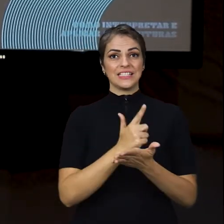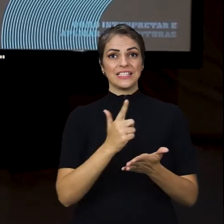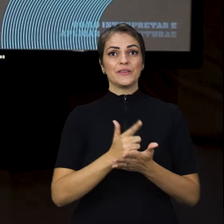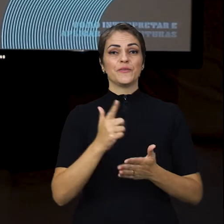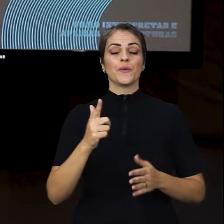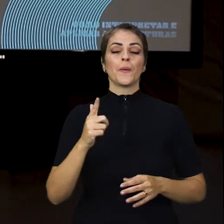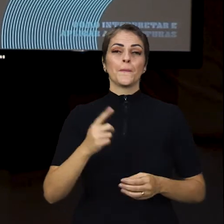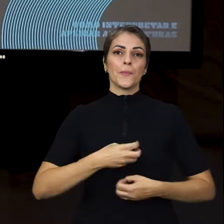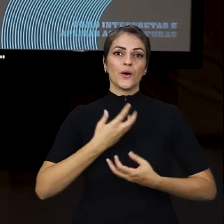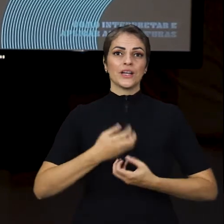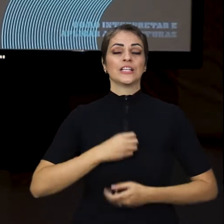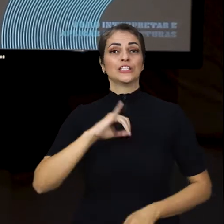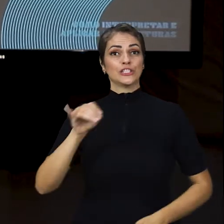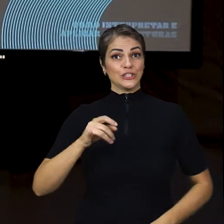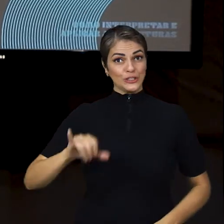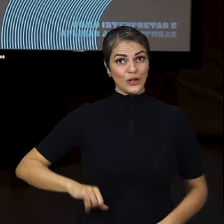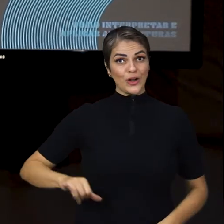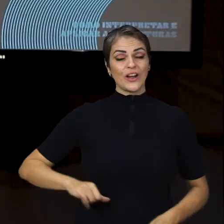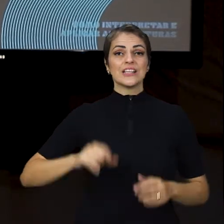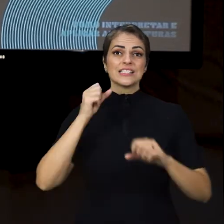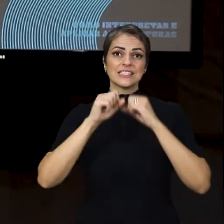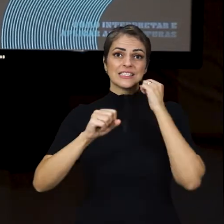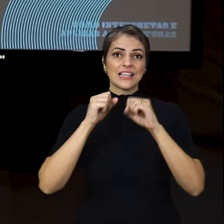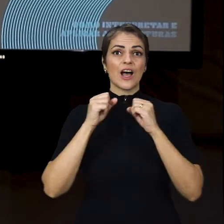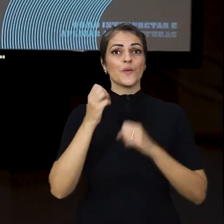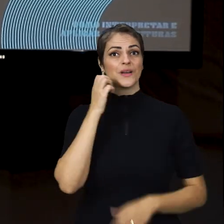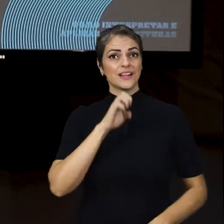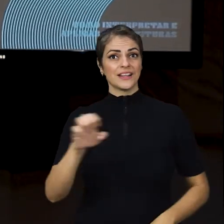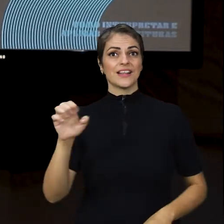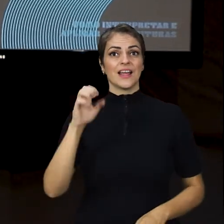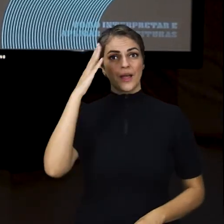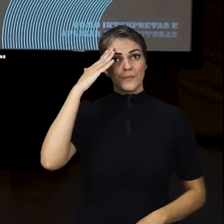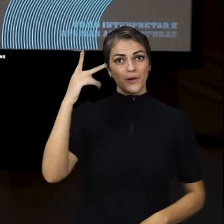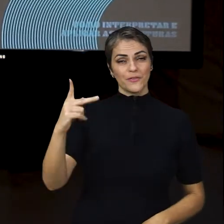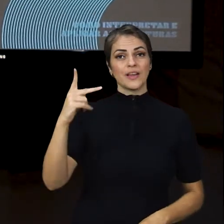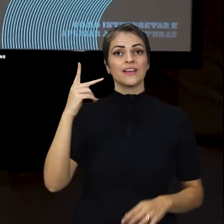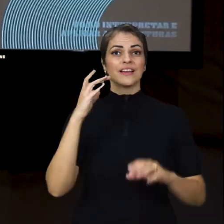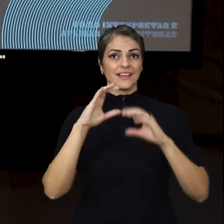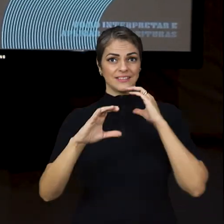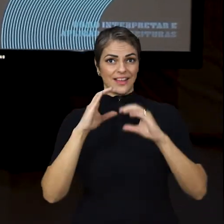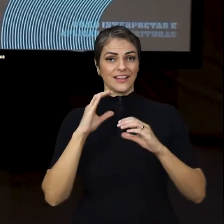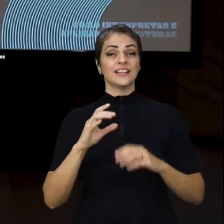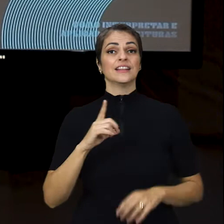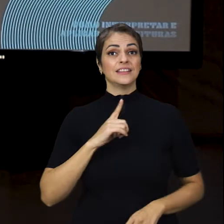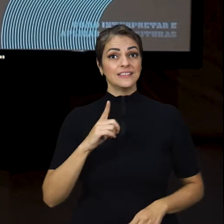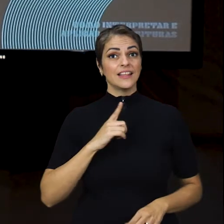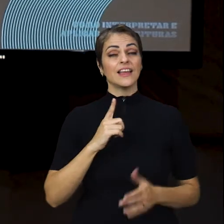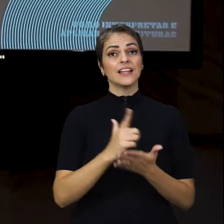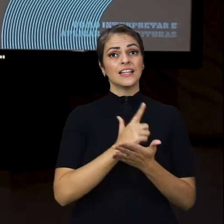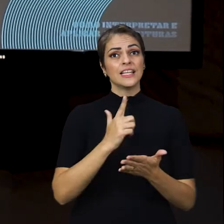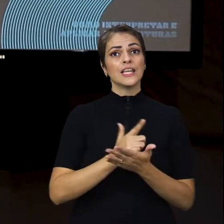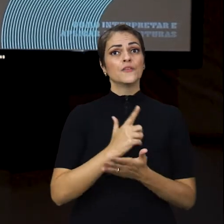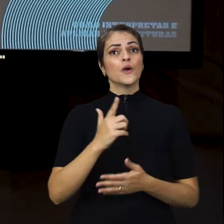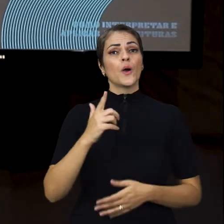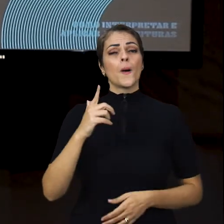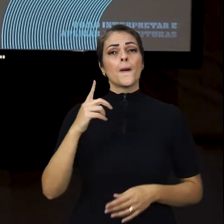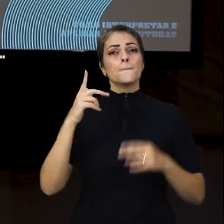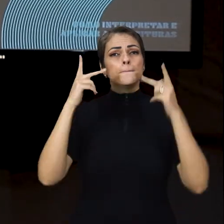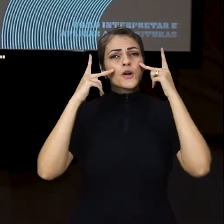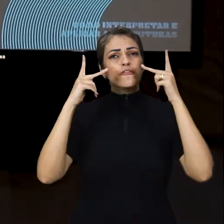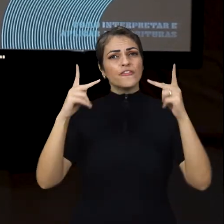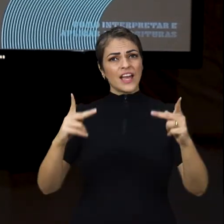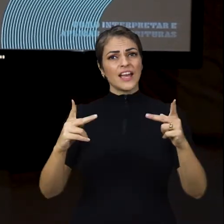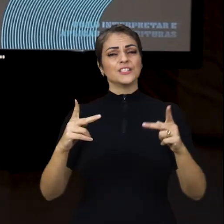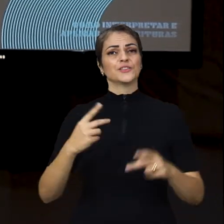Salmos, Provérbios, Eclesiastes e Cantares. Os livros proféticos que concluem a coletânea do Antigo Testamento. E